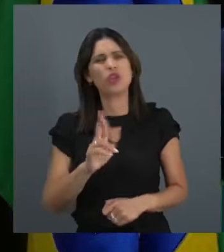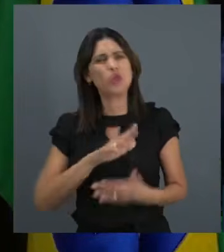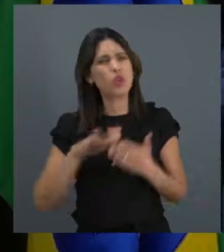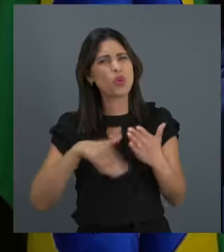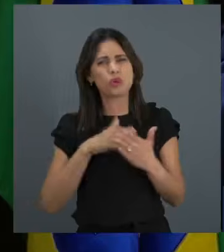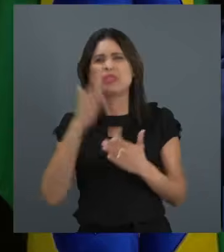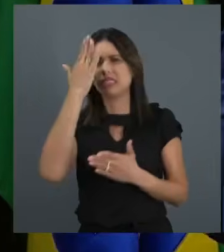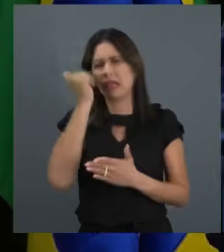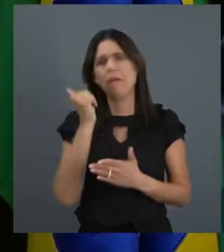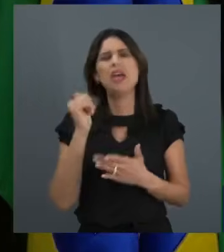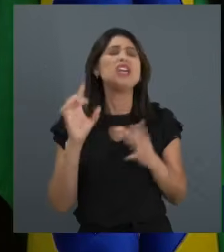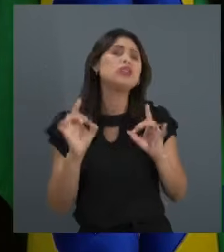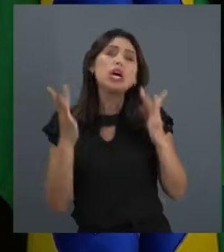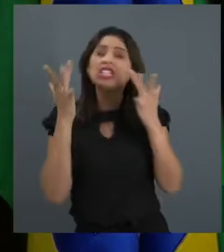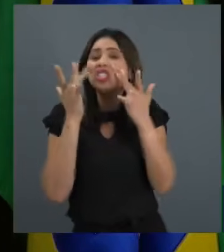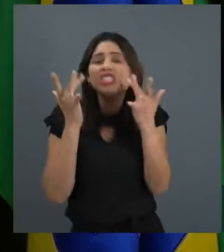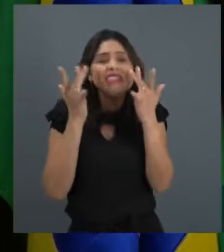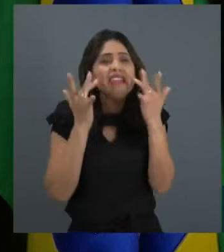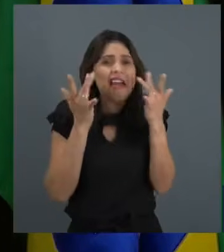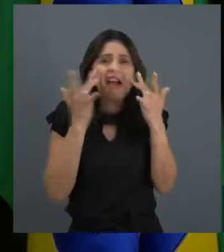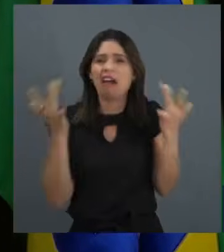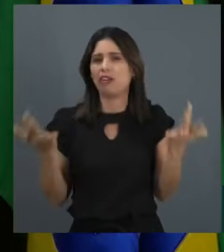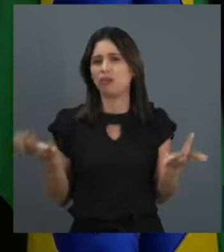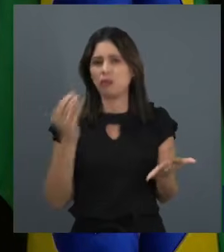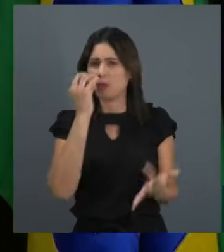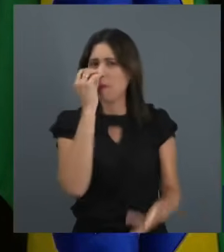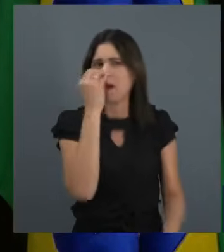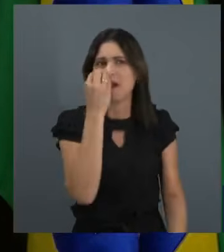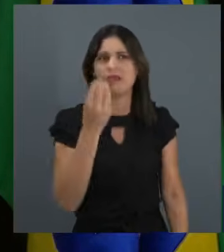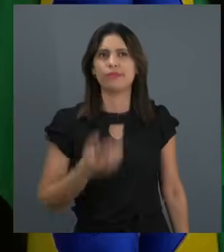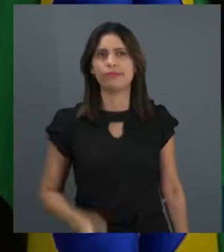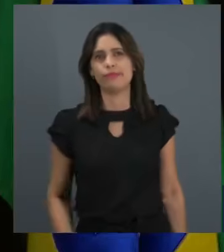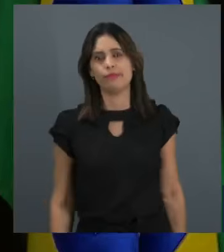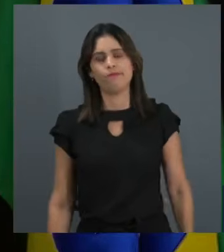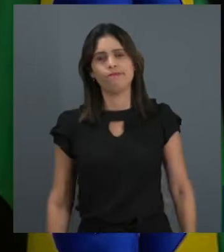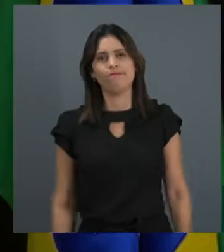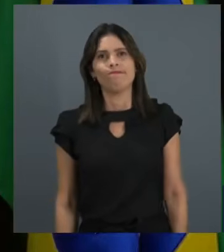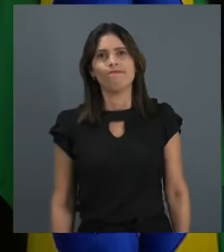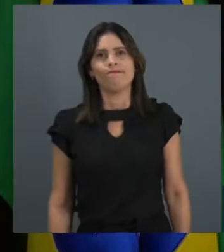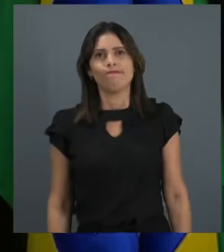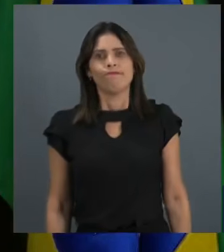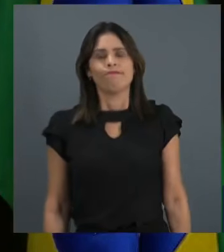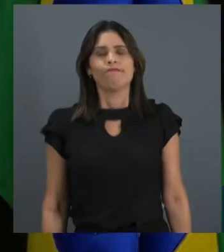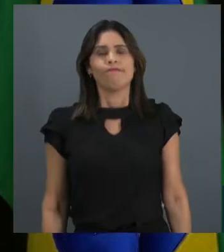é teatro, encenação. Mas, senhor presidente,